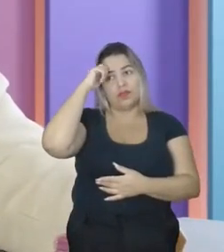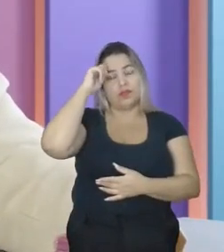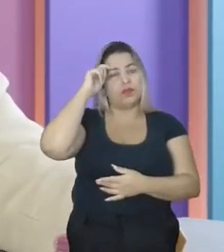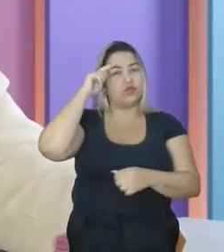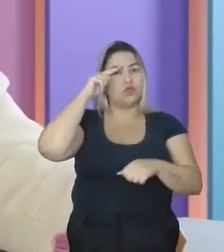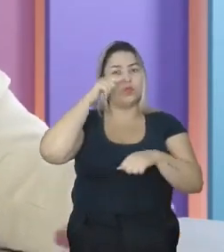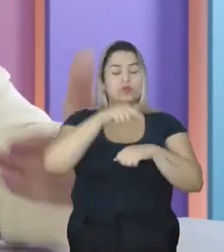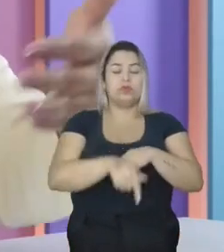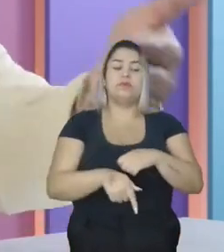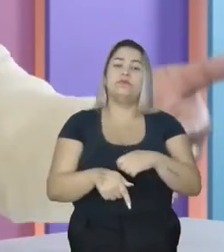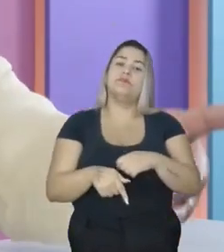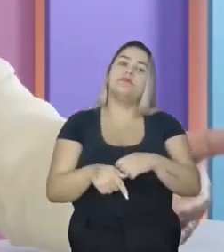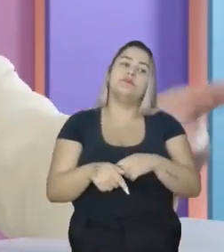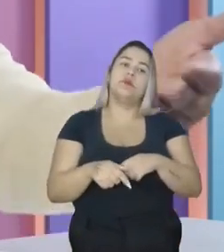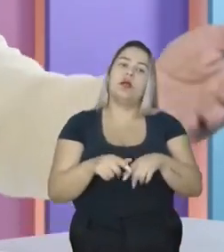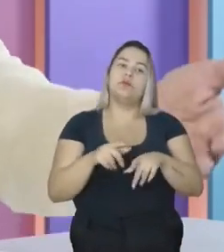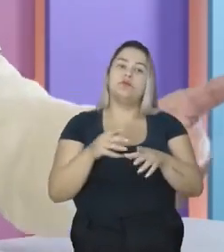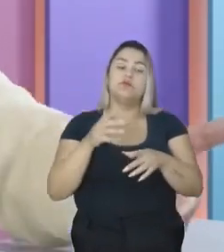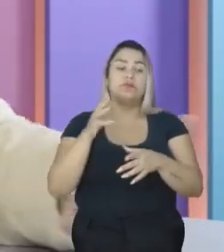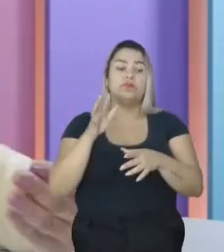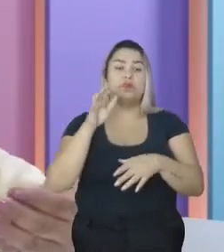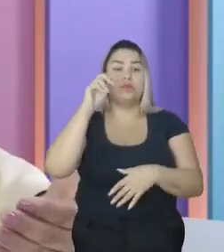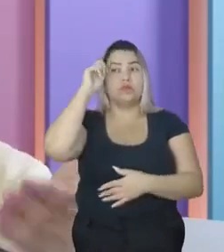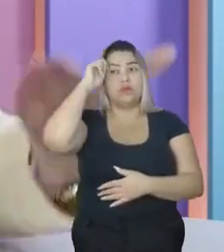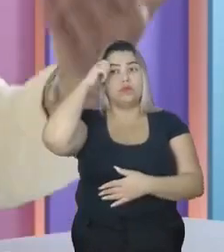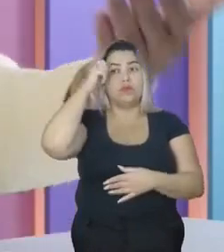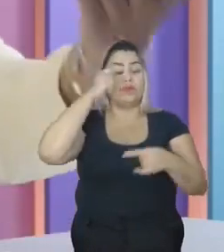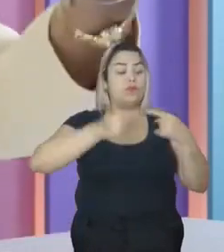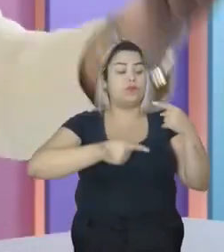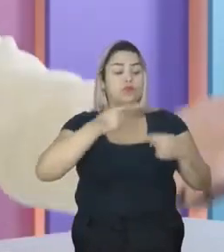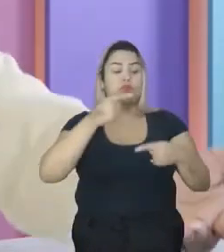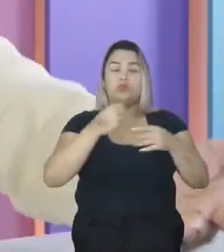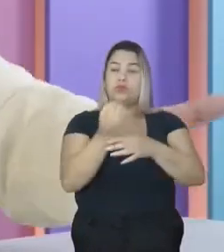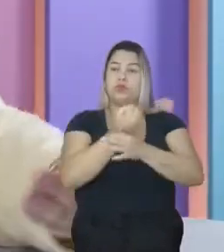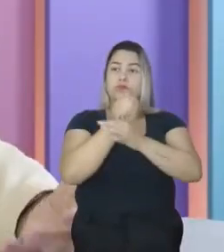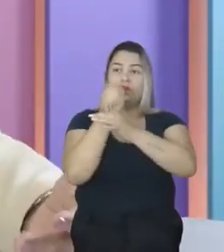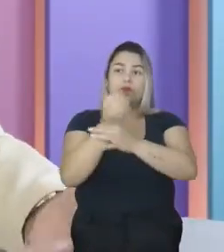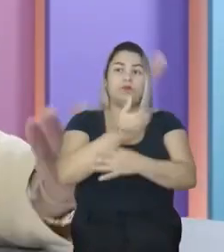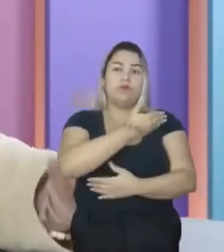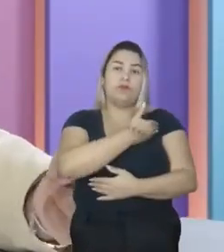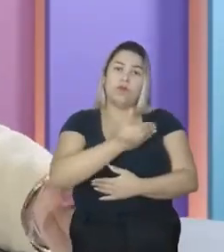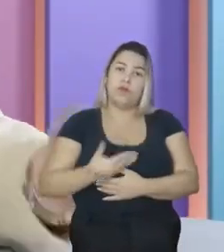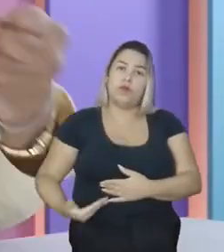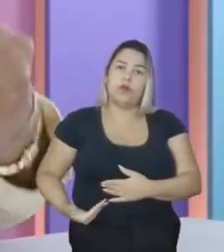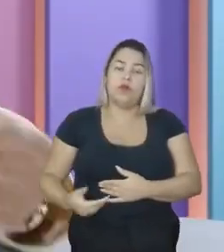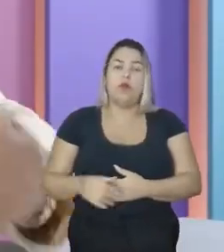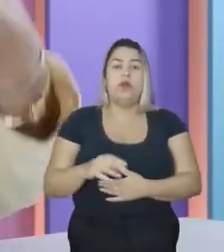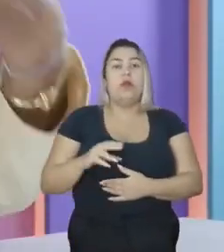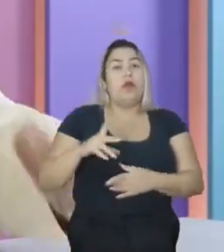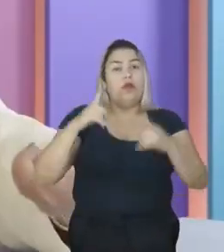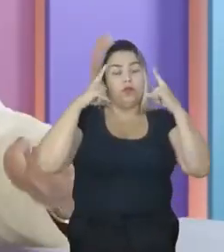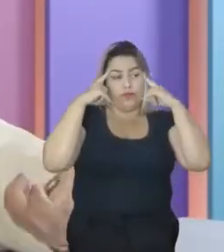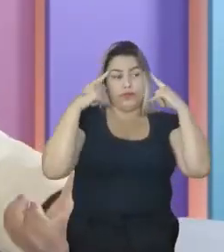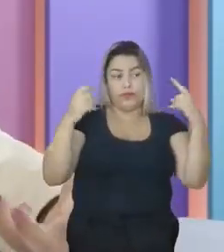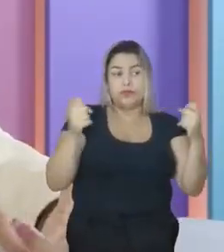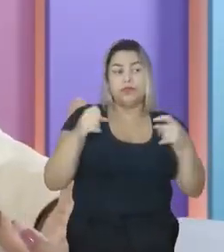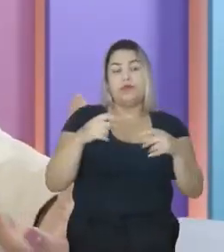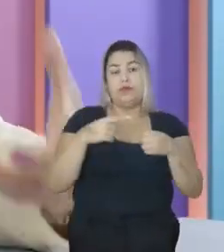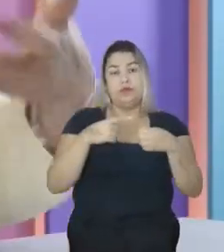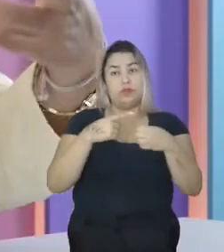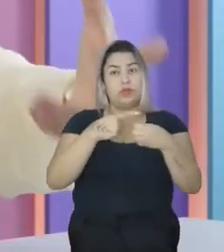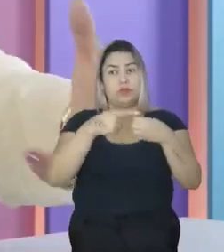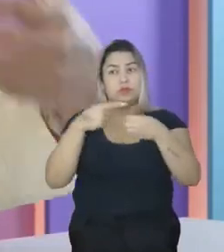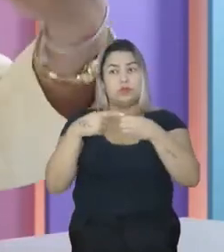da juventude negra. Ali a gente já pedia uma política de segurança pública não violenta, cidadã, e que